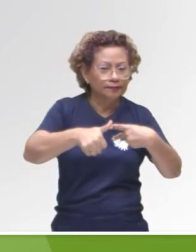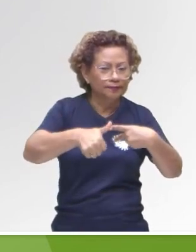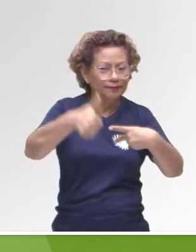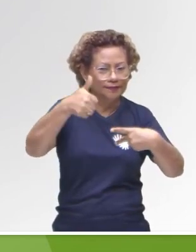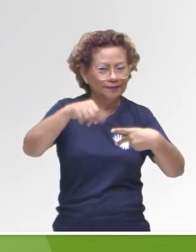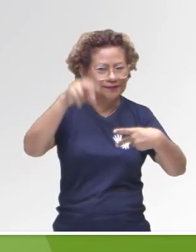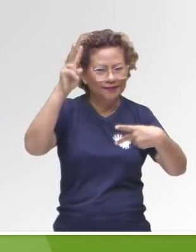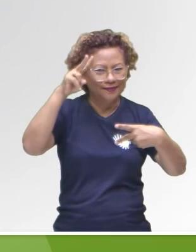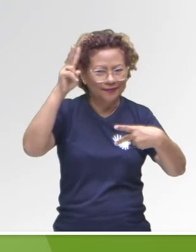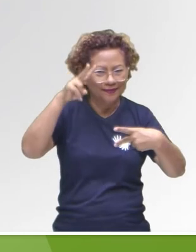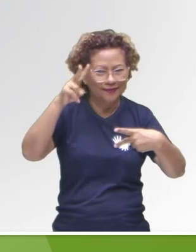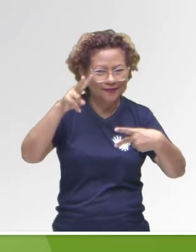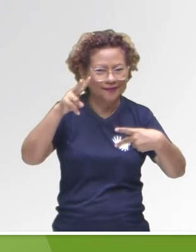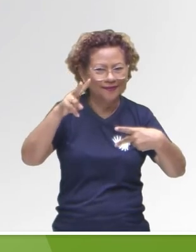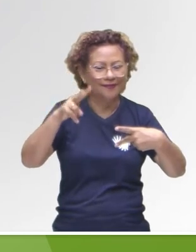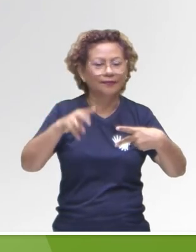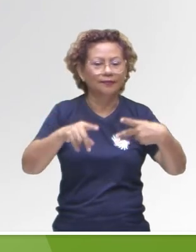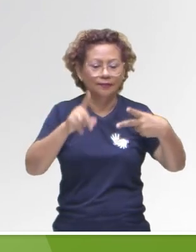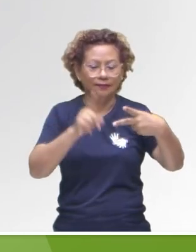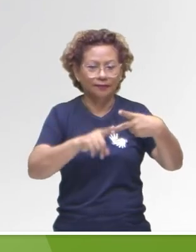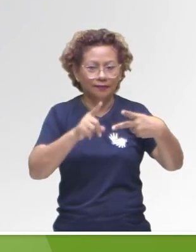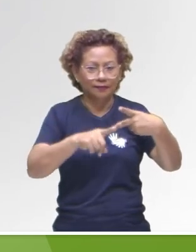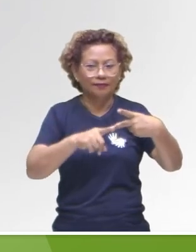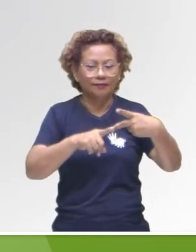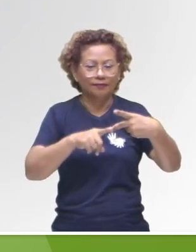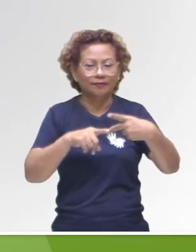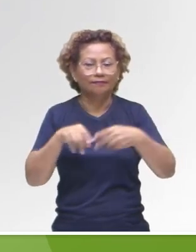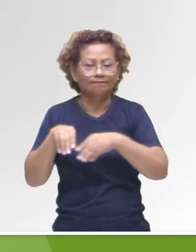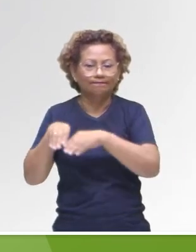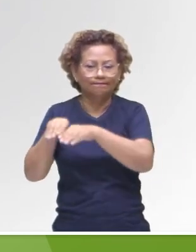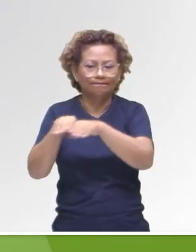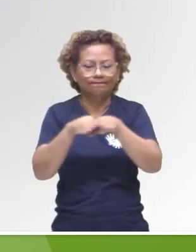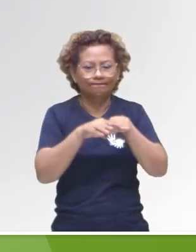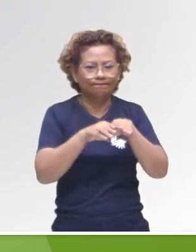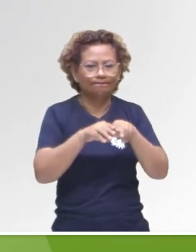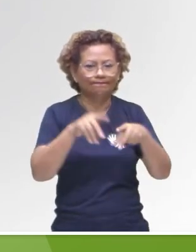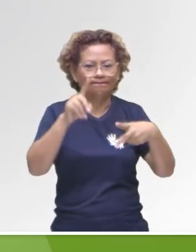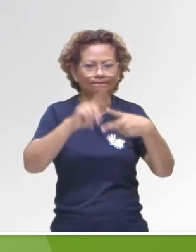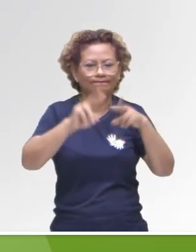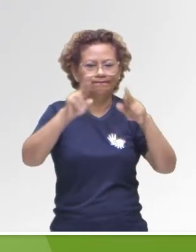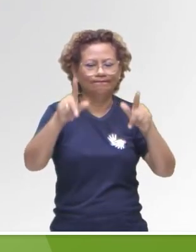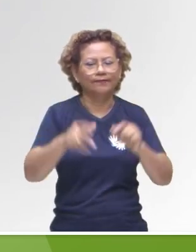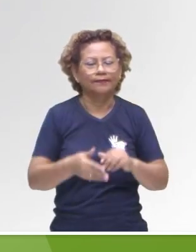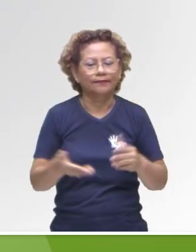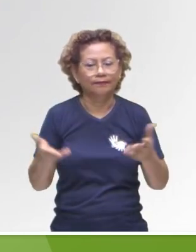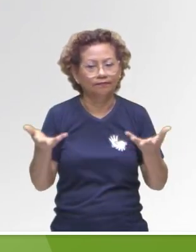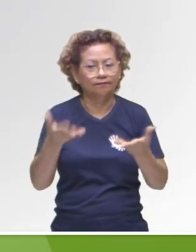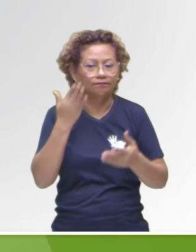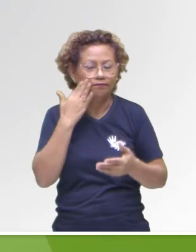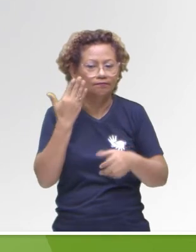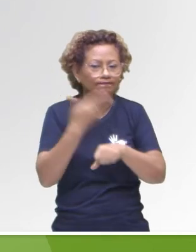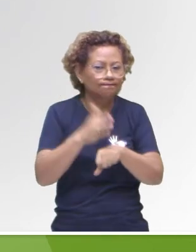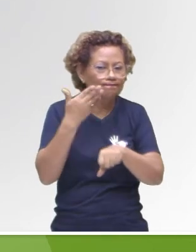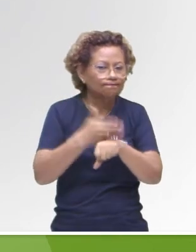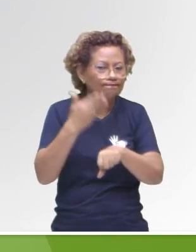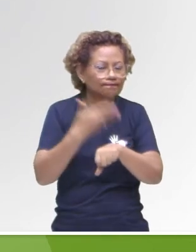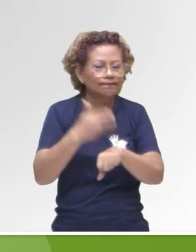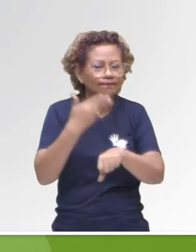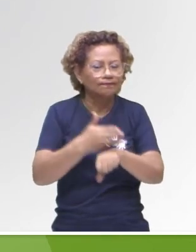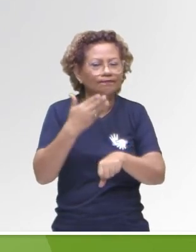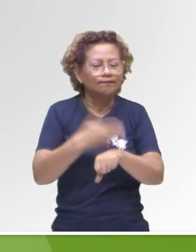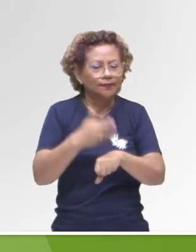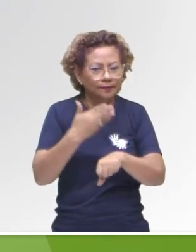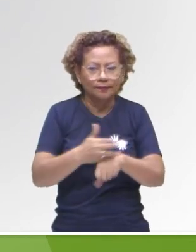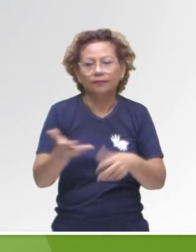e de calcular também capacitância. Muito bem. Vamos então agora para a prática, vamos para a